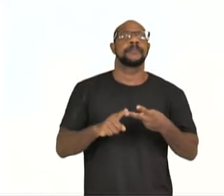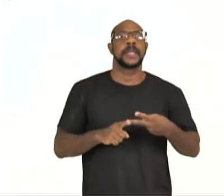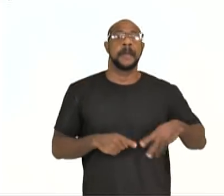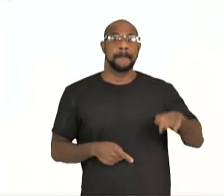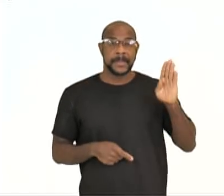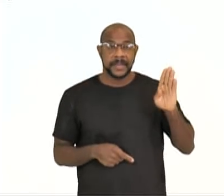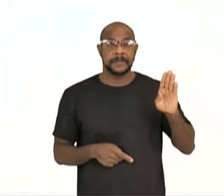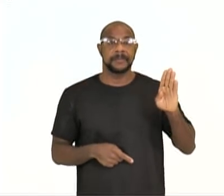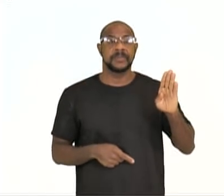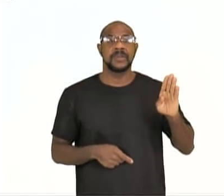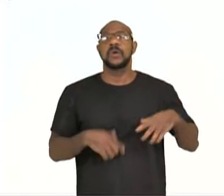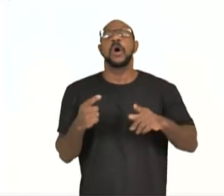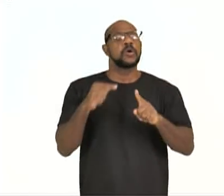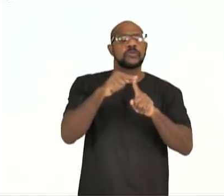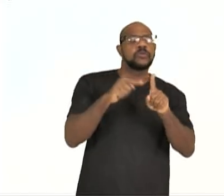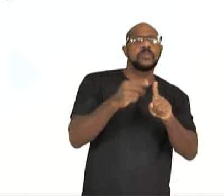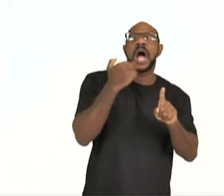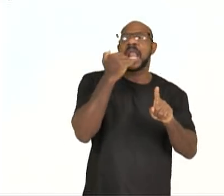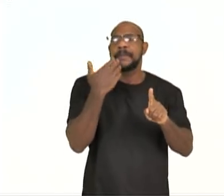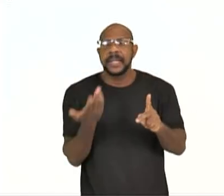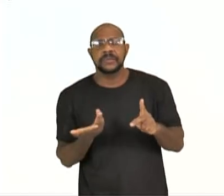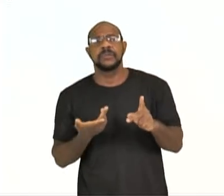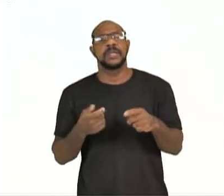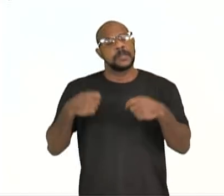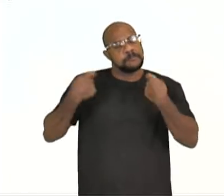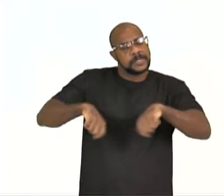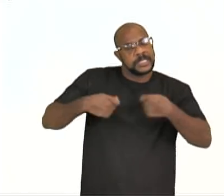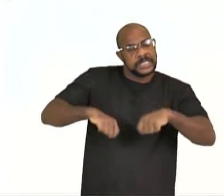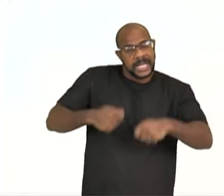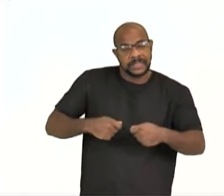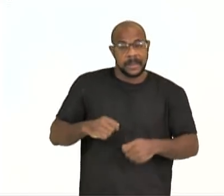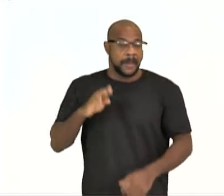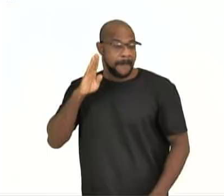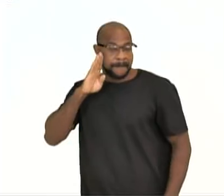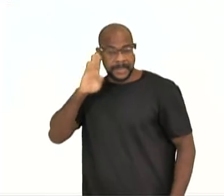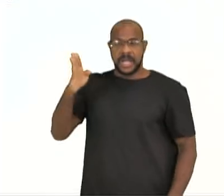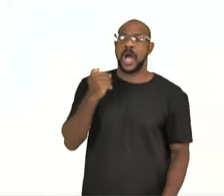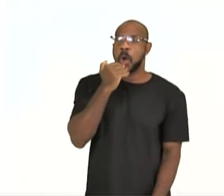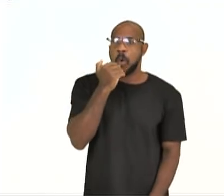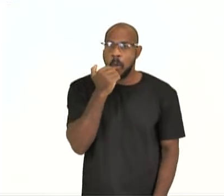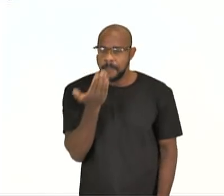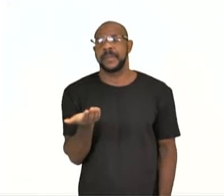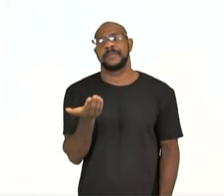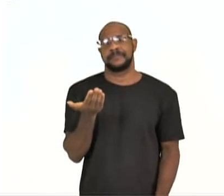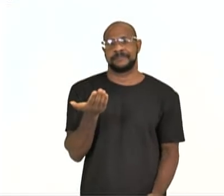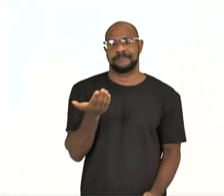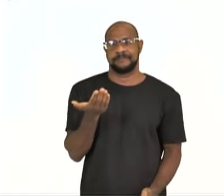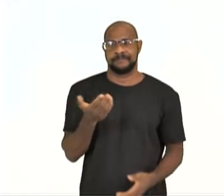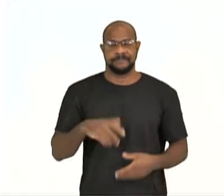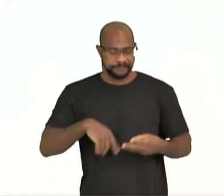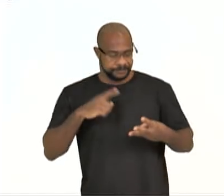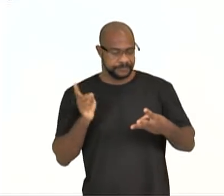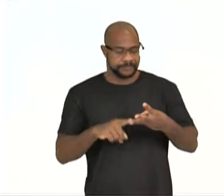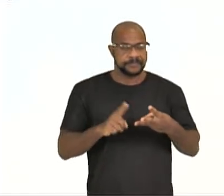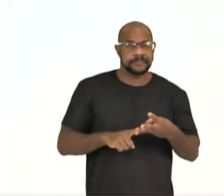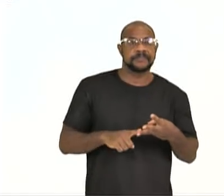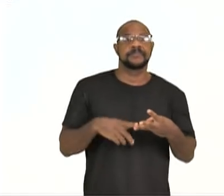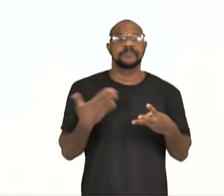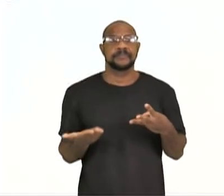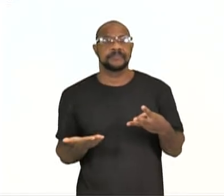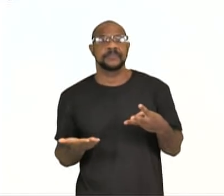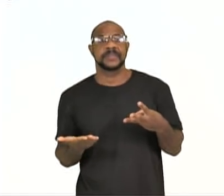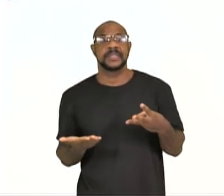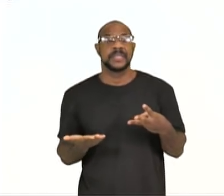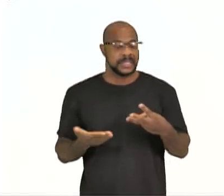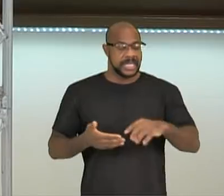letra B, que tipos de alimentos ela deve priorizar, ela deve consumir? E na letra C,